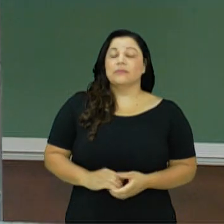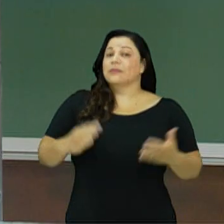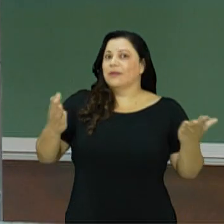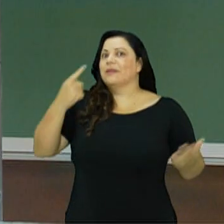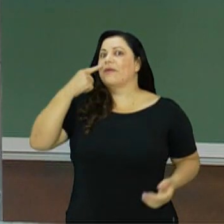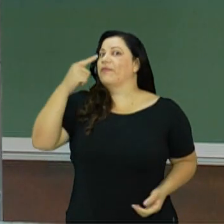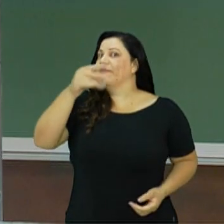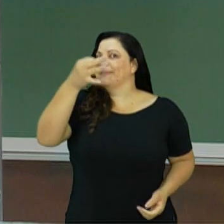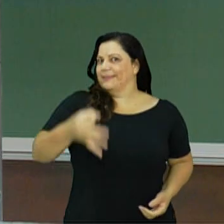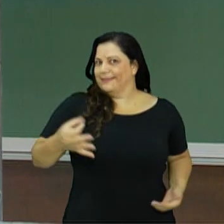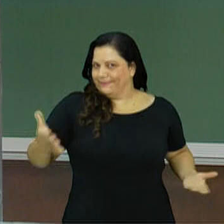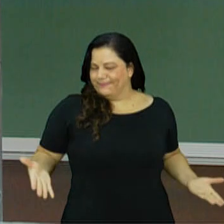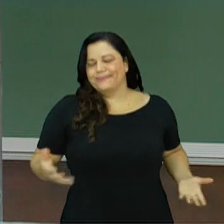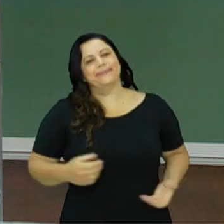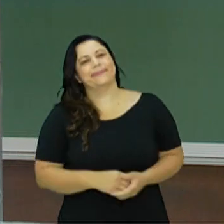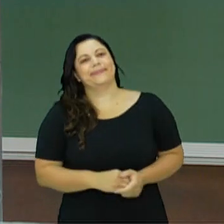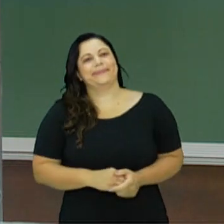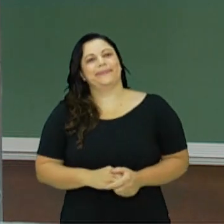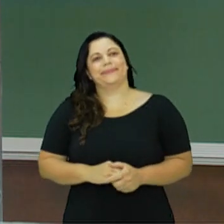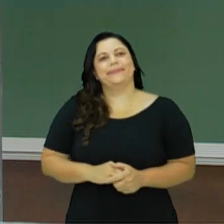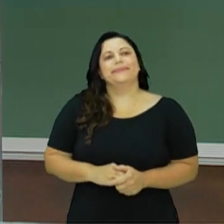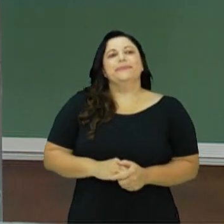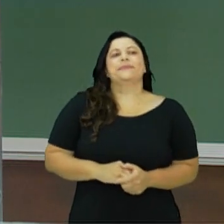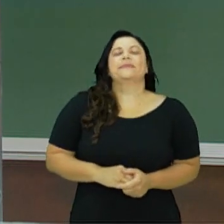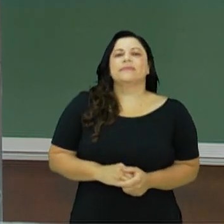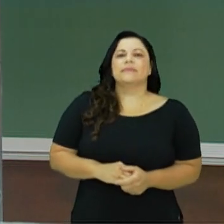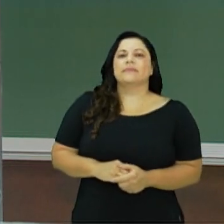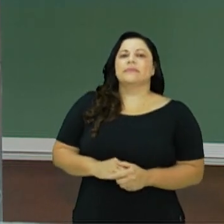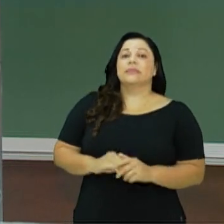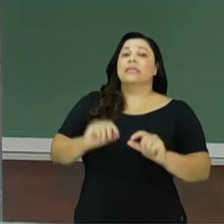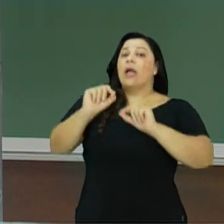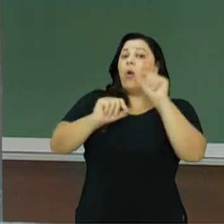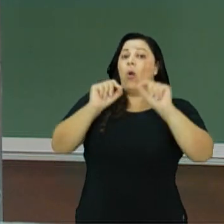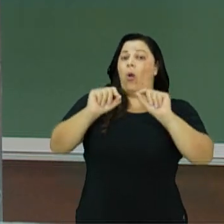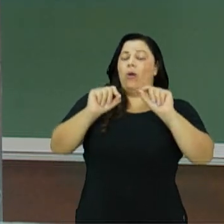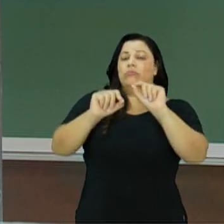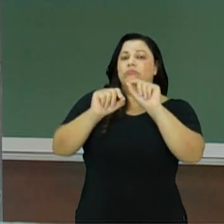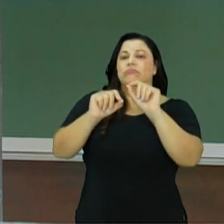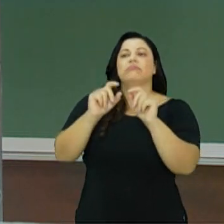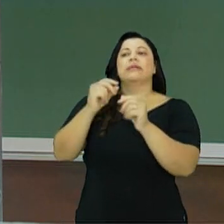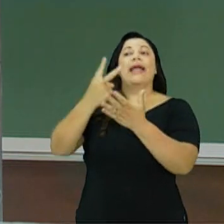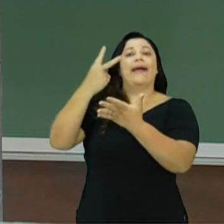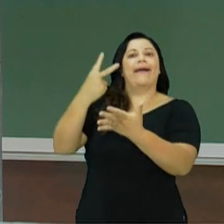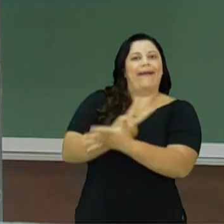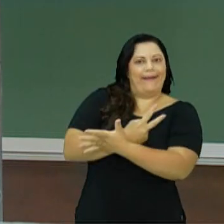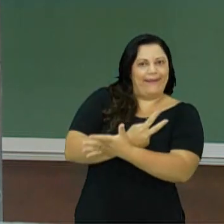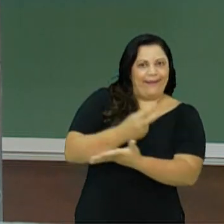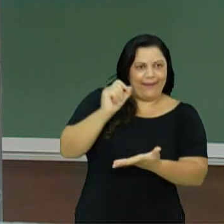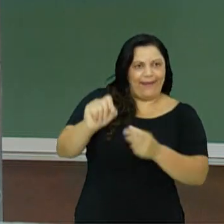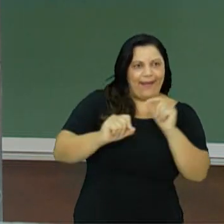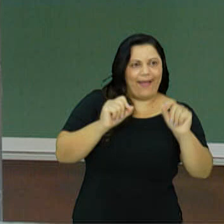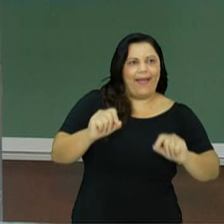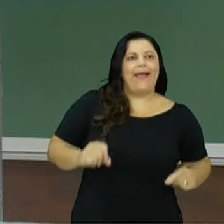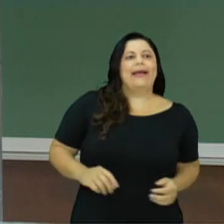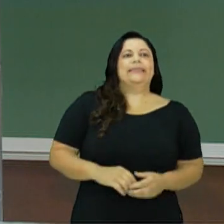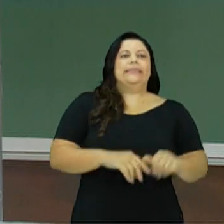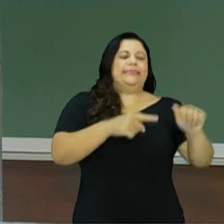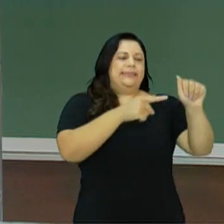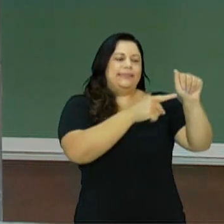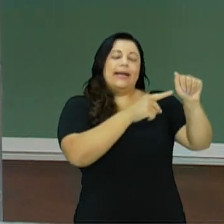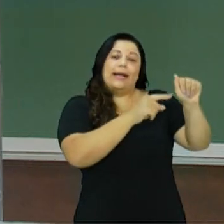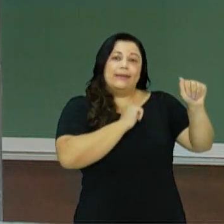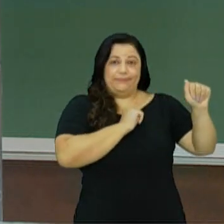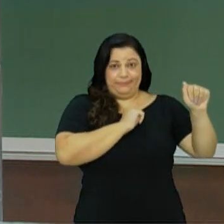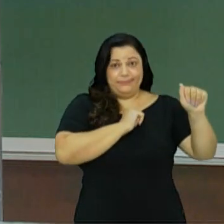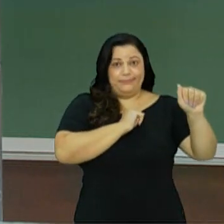Então vamos ver se vocês acertaram lá, pessoal. É incorreta, né? Então assim, nutrientes e gases difundem-se pela matriz óssea.